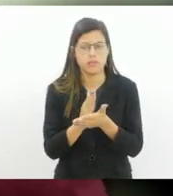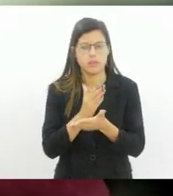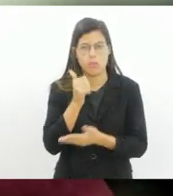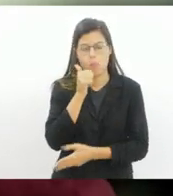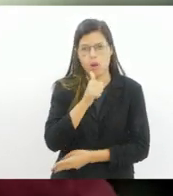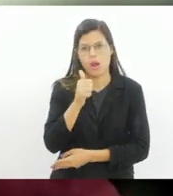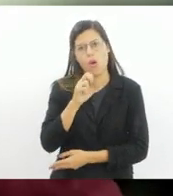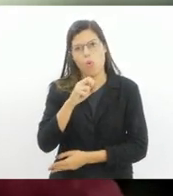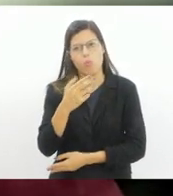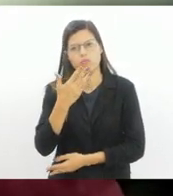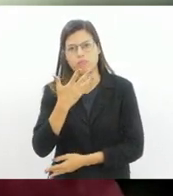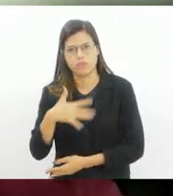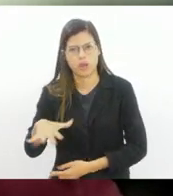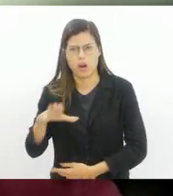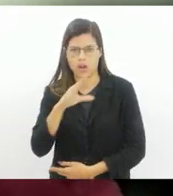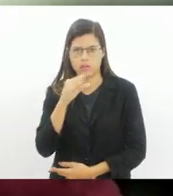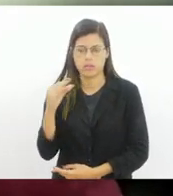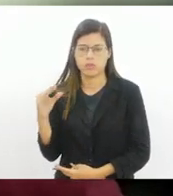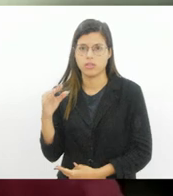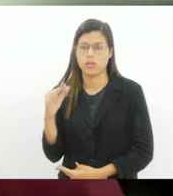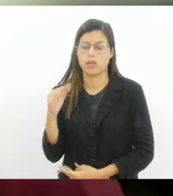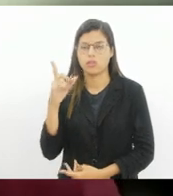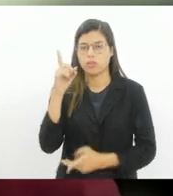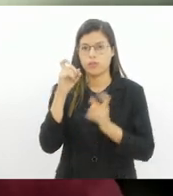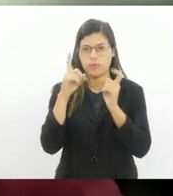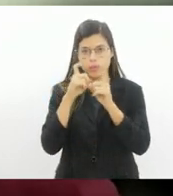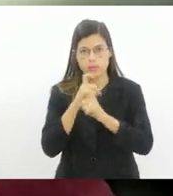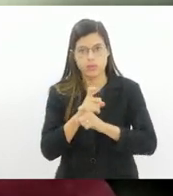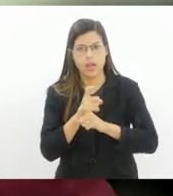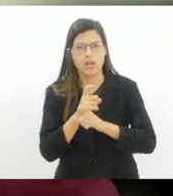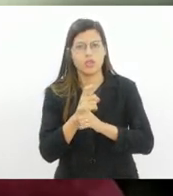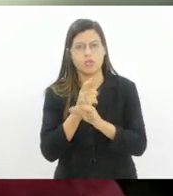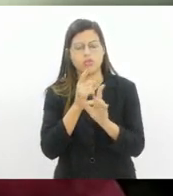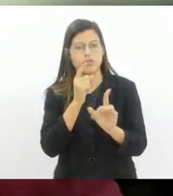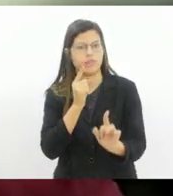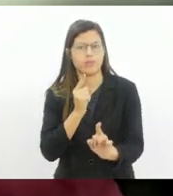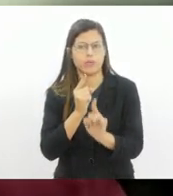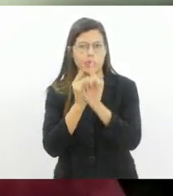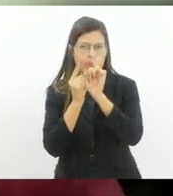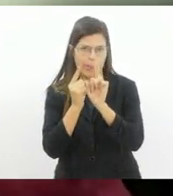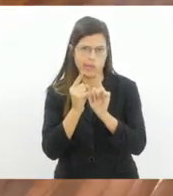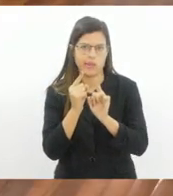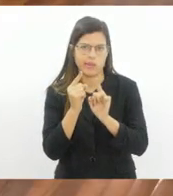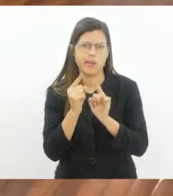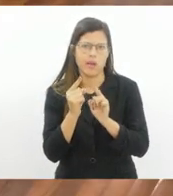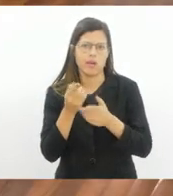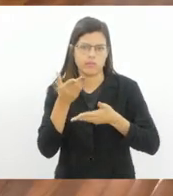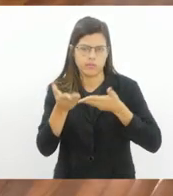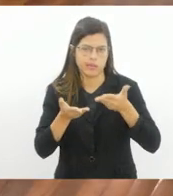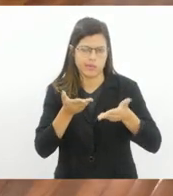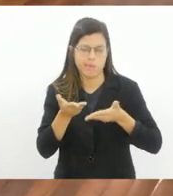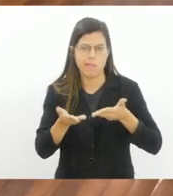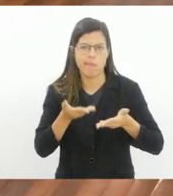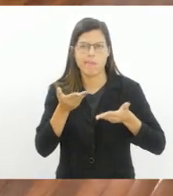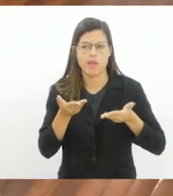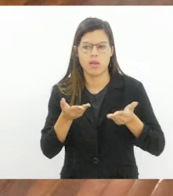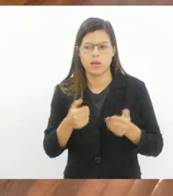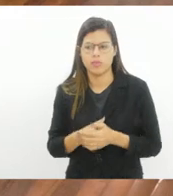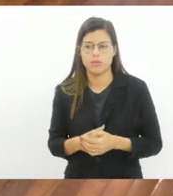têm dificuldade de acessar os serviços num tempo oportuno. Muitas vezes elas ficam